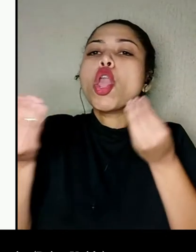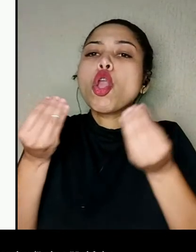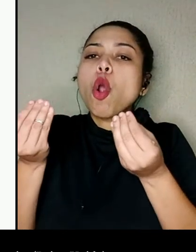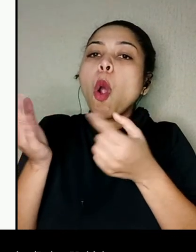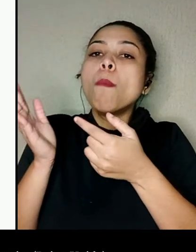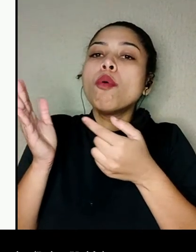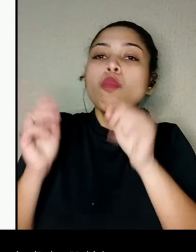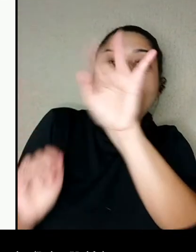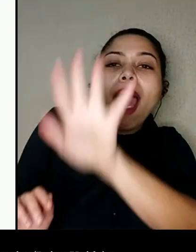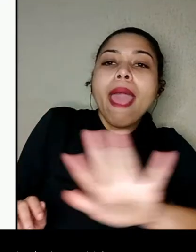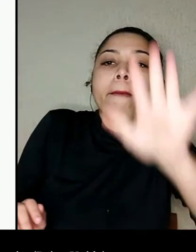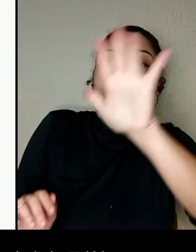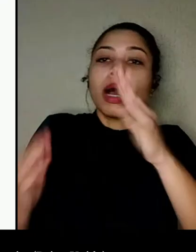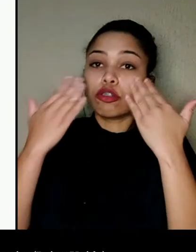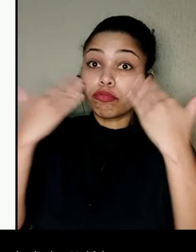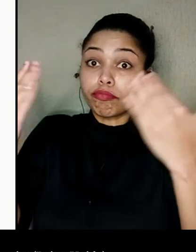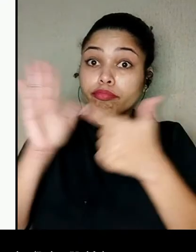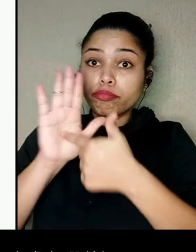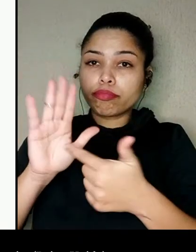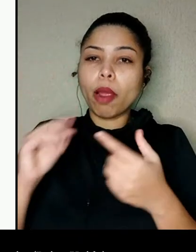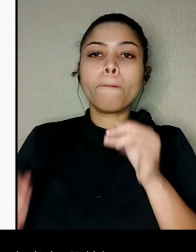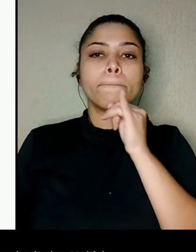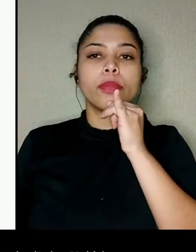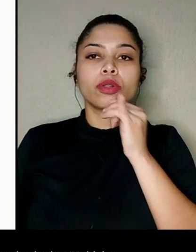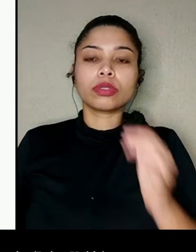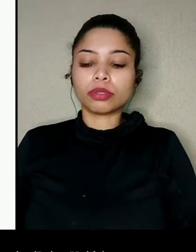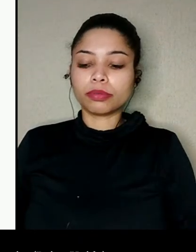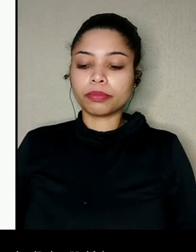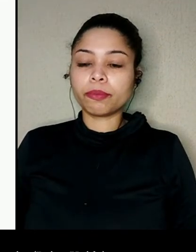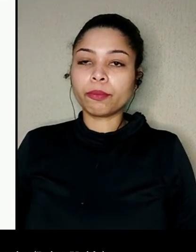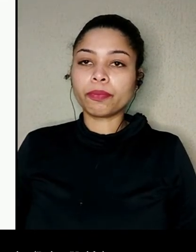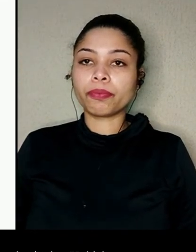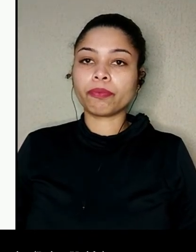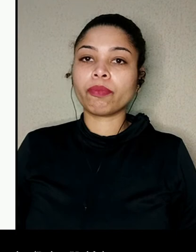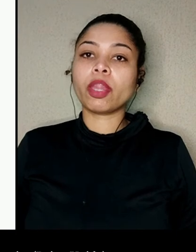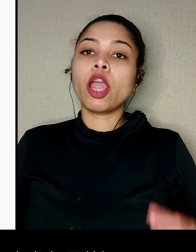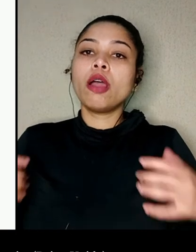por exemplo diferentes formas corpóreas